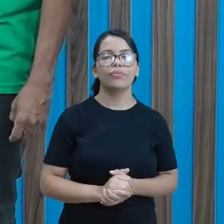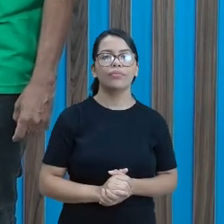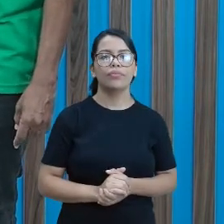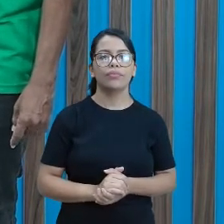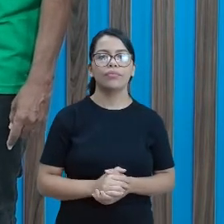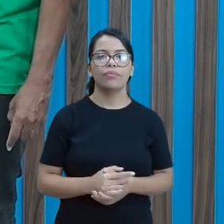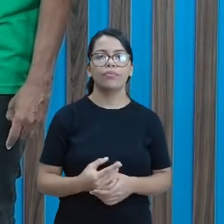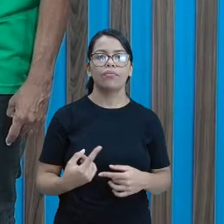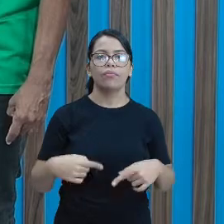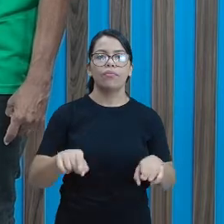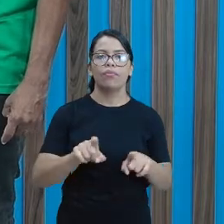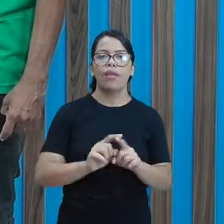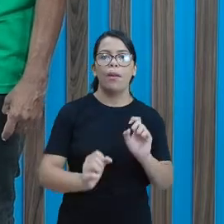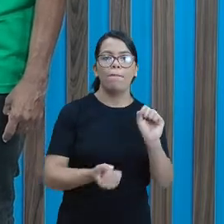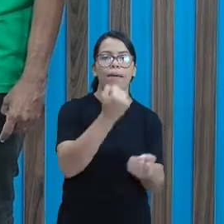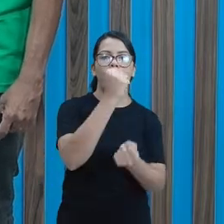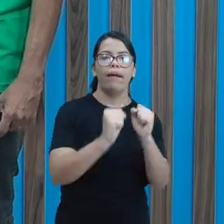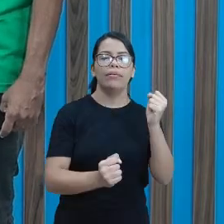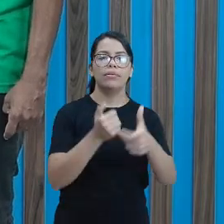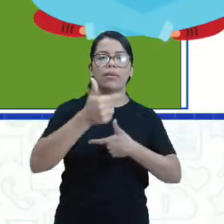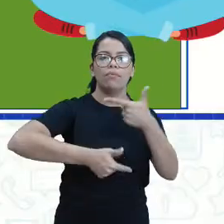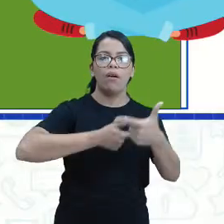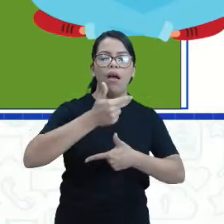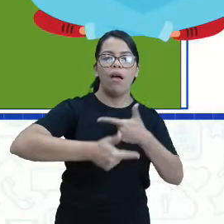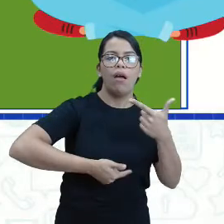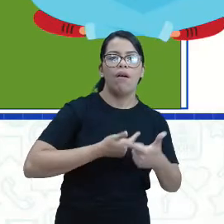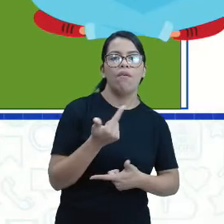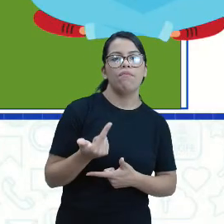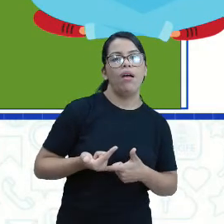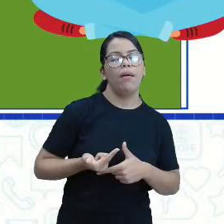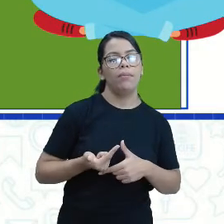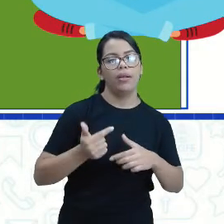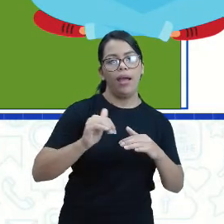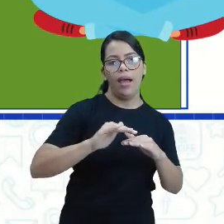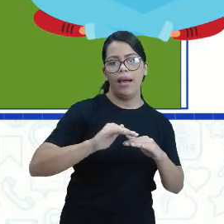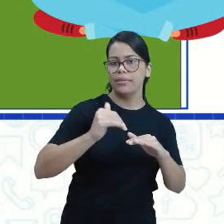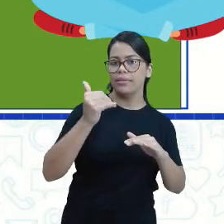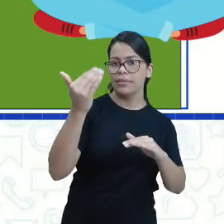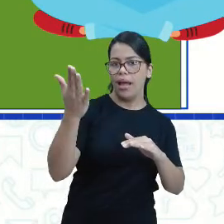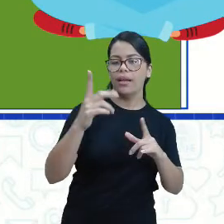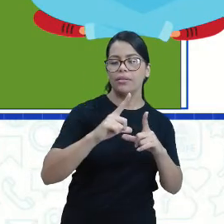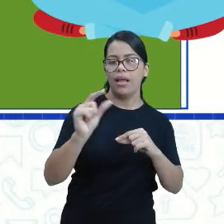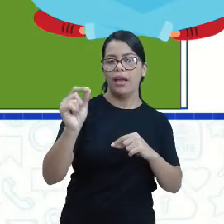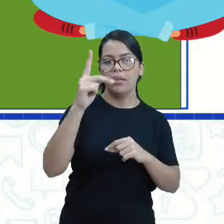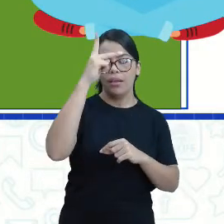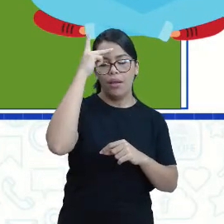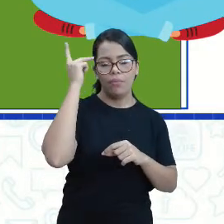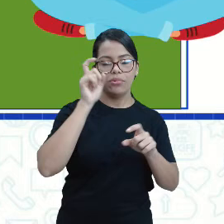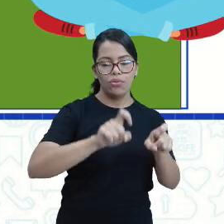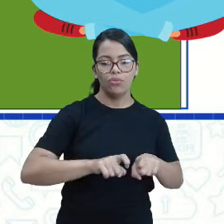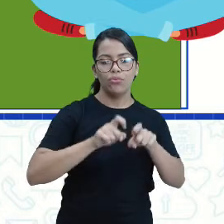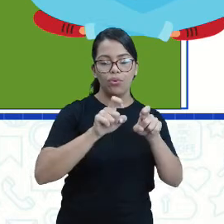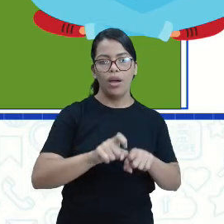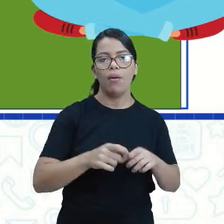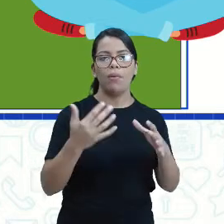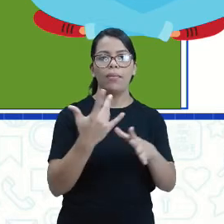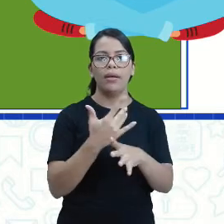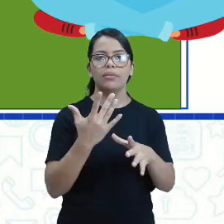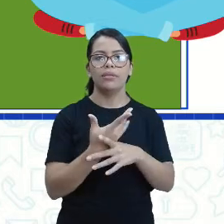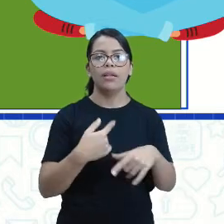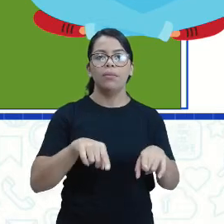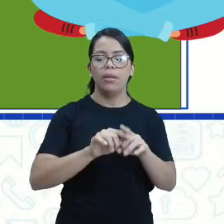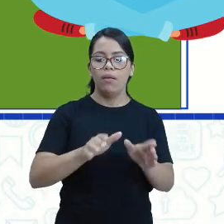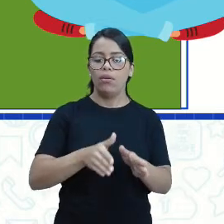vocês, mecanização, fábrica, êxodo rural, modernização do transporte. Aí tem a terceira fase, que é a Revolução Tecnológica, a gente viu também, que é a